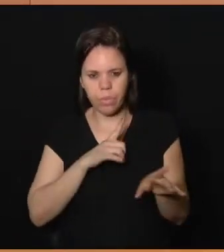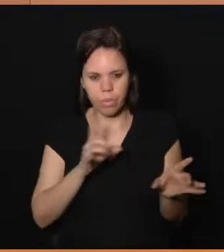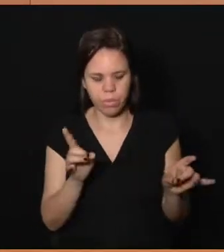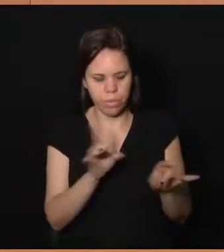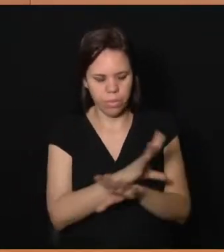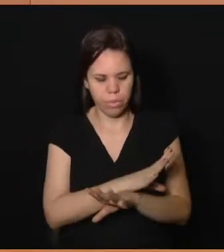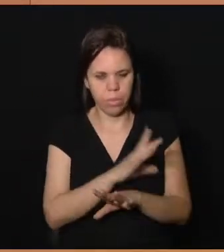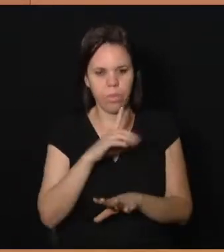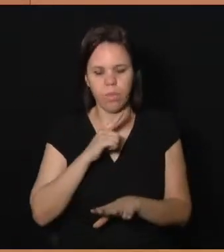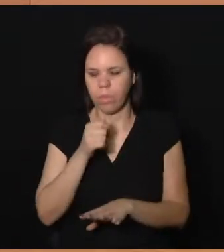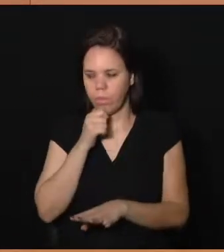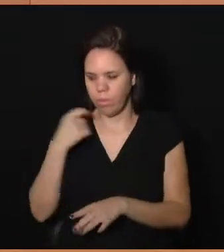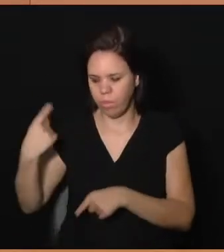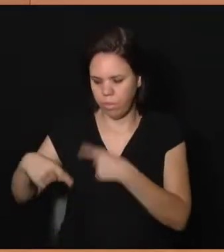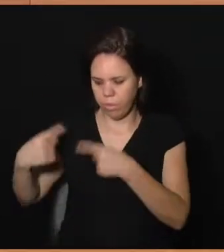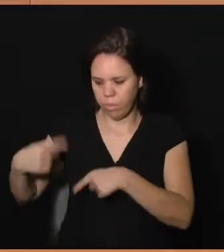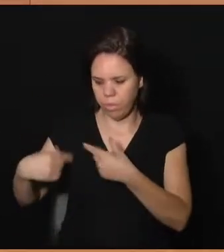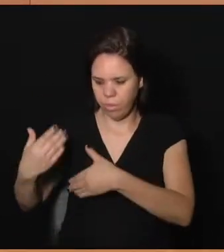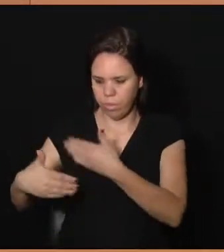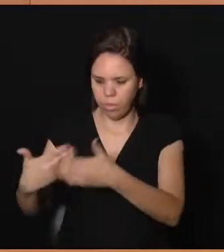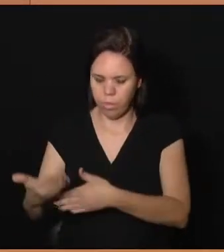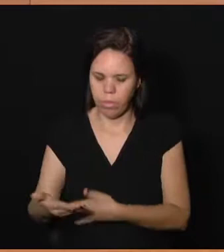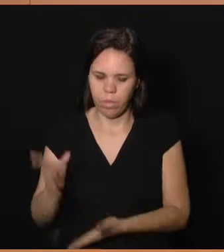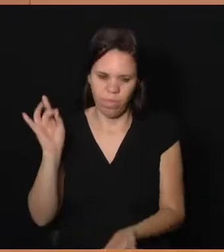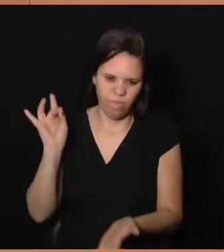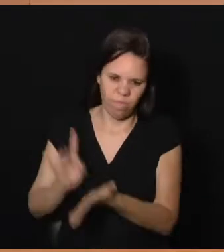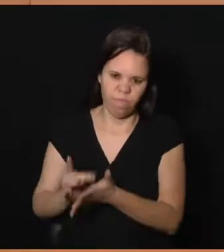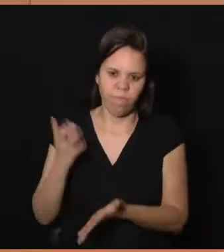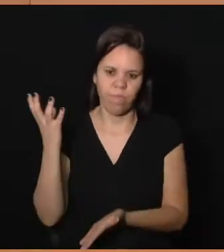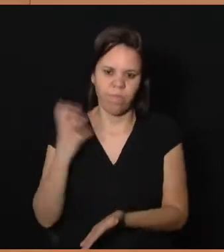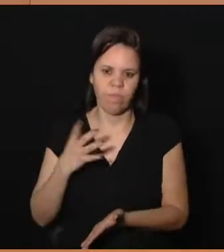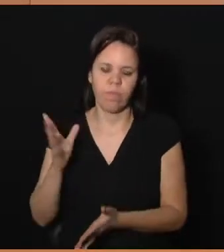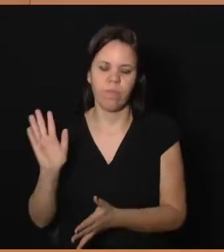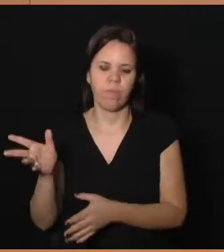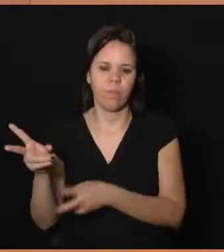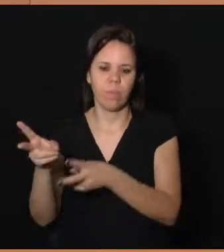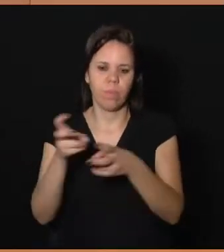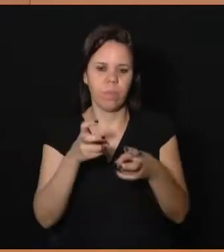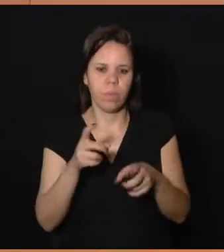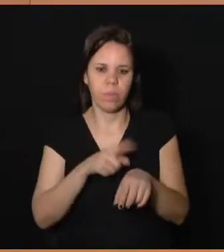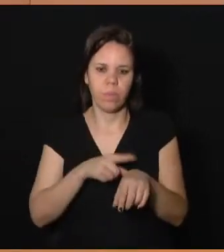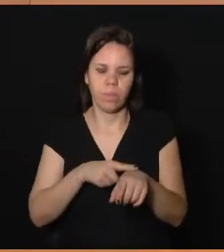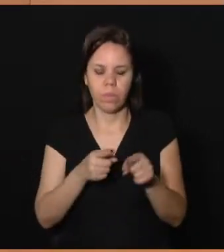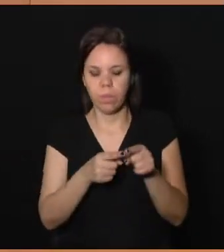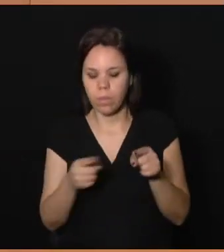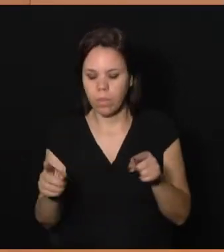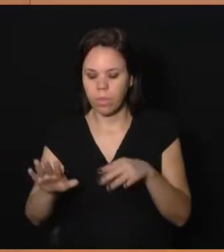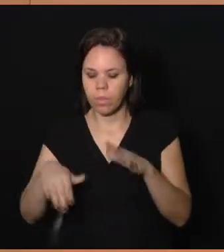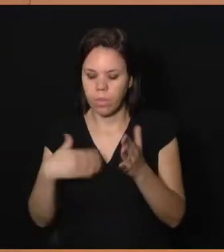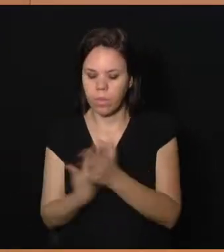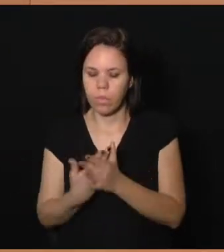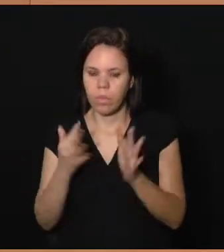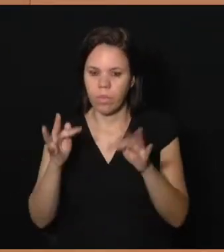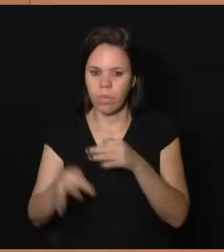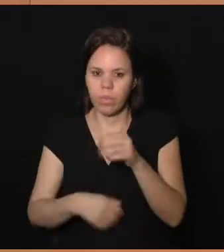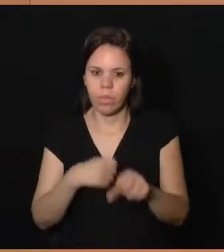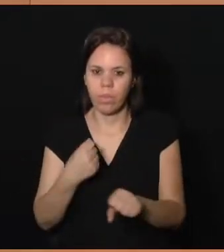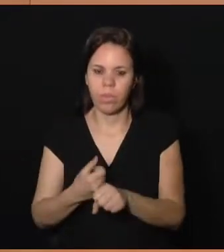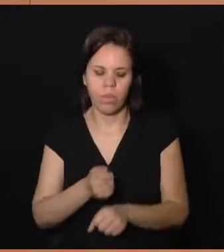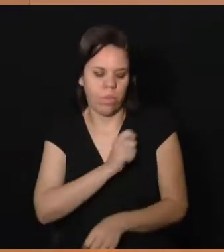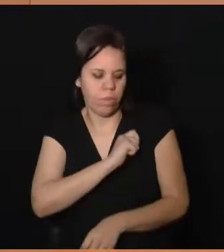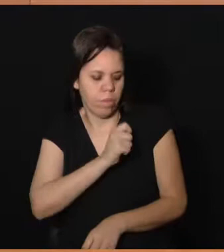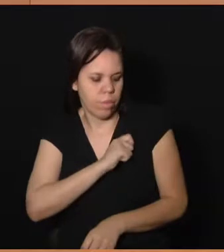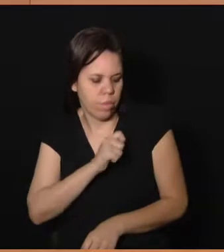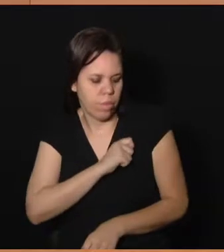estamos em discussão muito franca aí, já com previsões que, quem sabe, até o final do ano, com Canadá, Coreia do